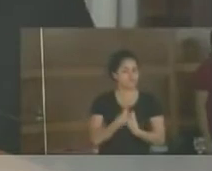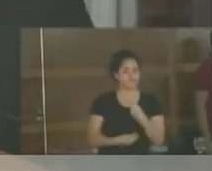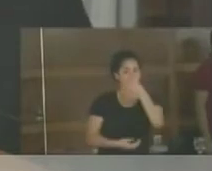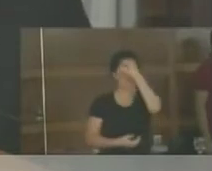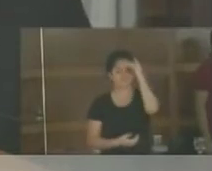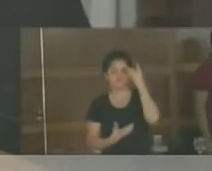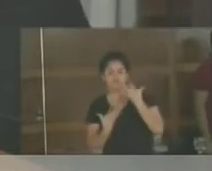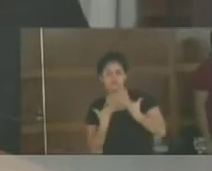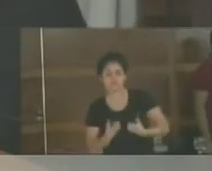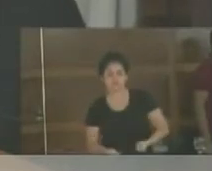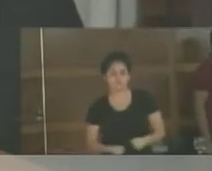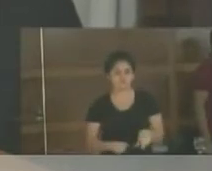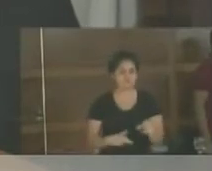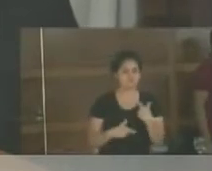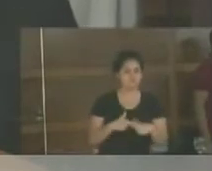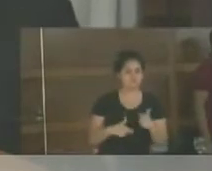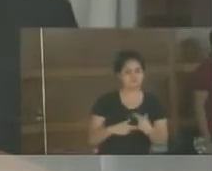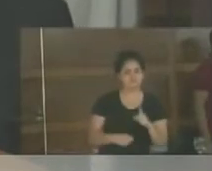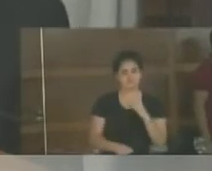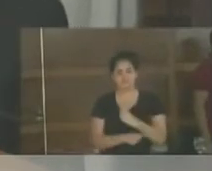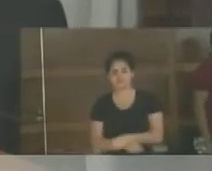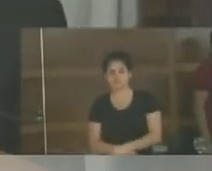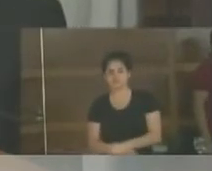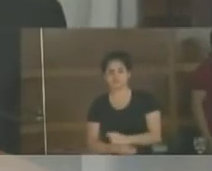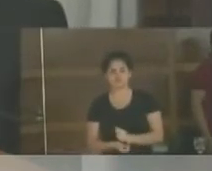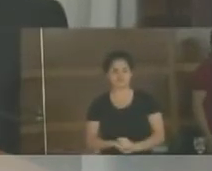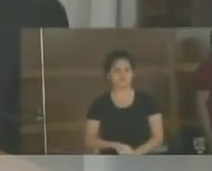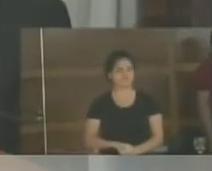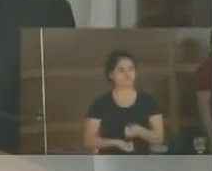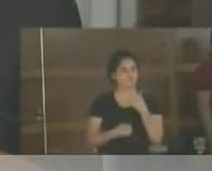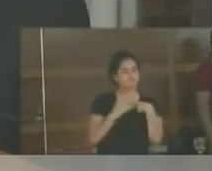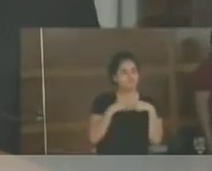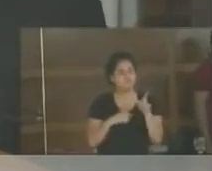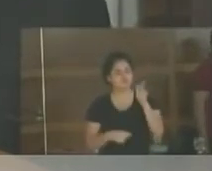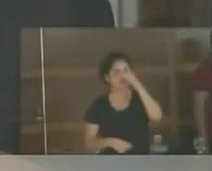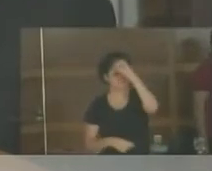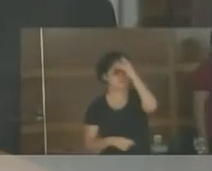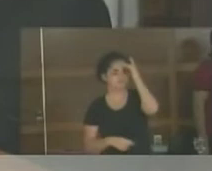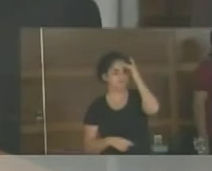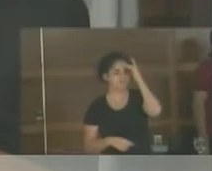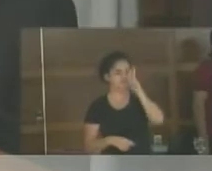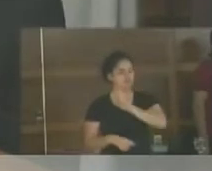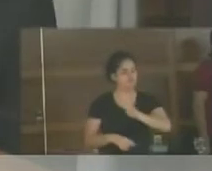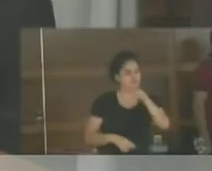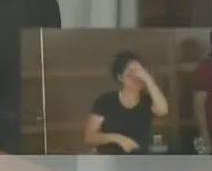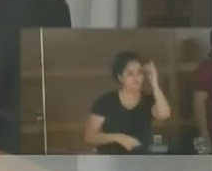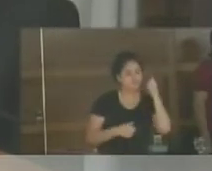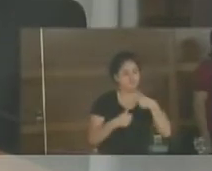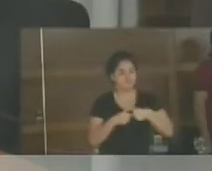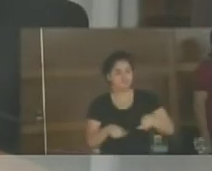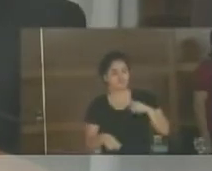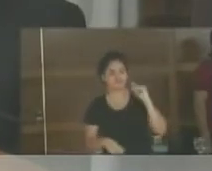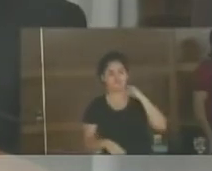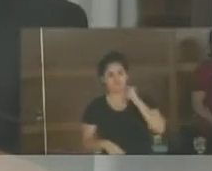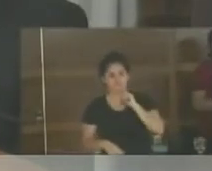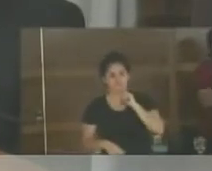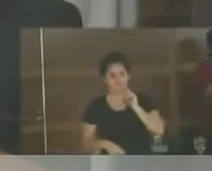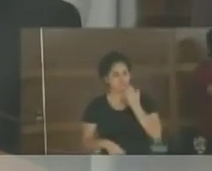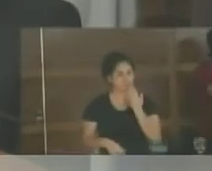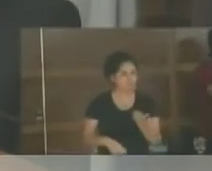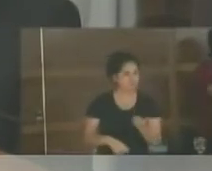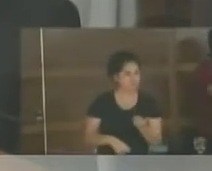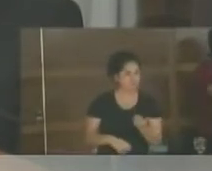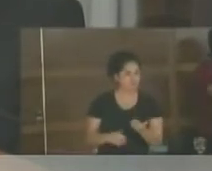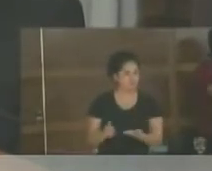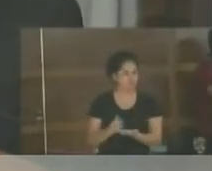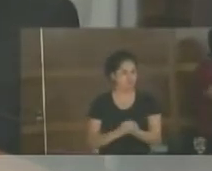uma situação que acontece, vão engolindo, o nome das pessoas vão sendo sujo e as coisas vão acontecendo. É cobrar água das pessoas